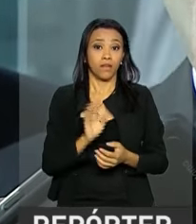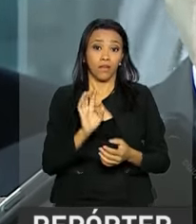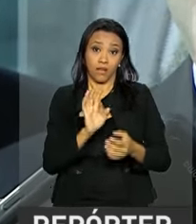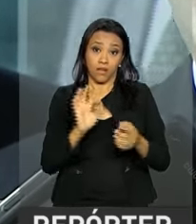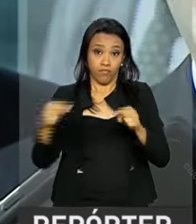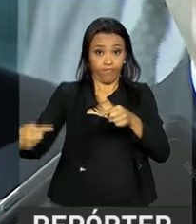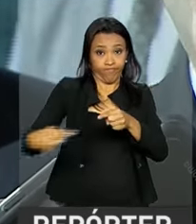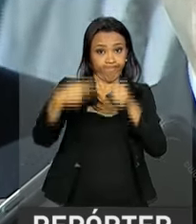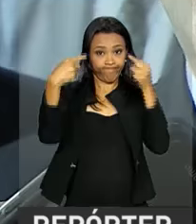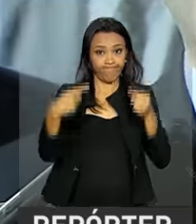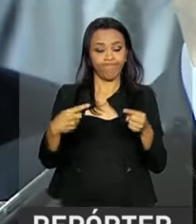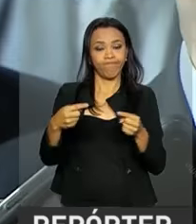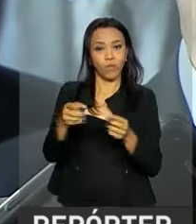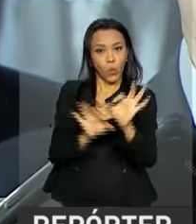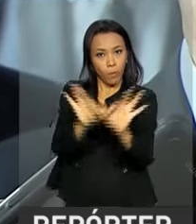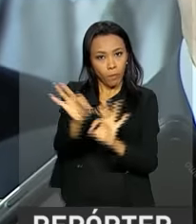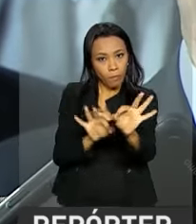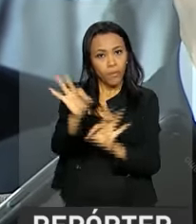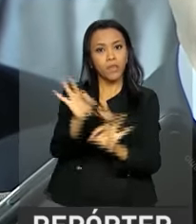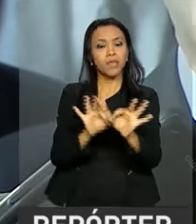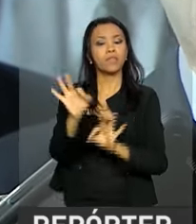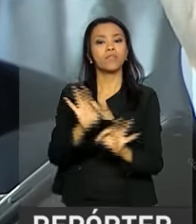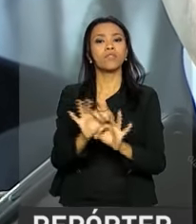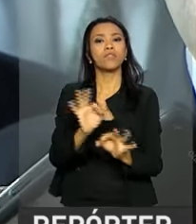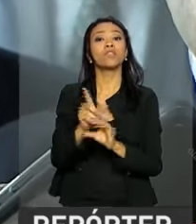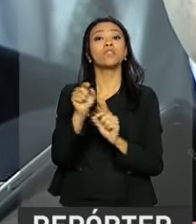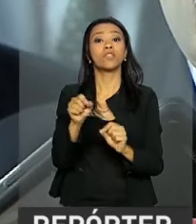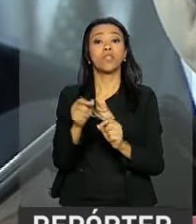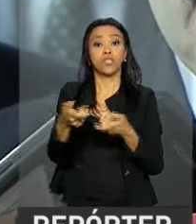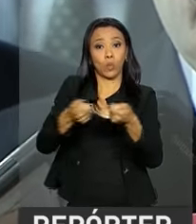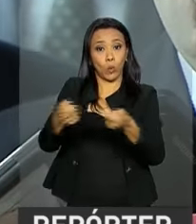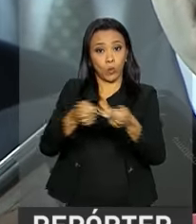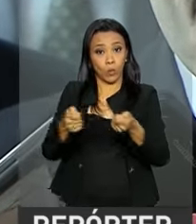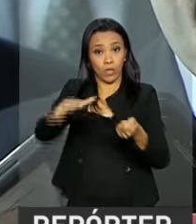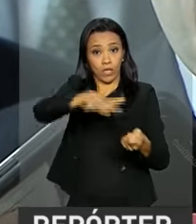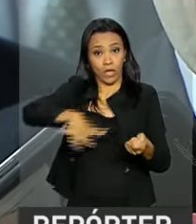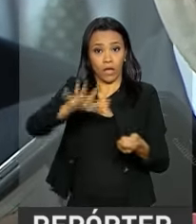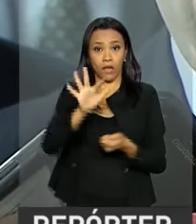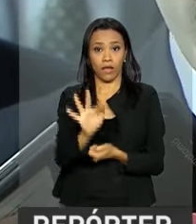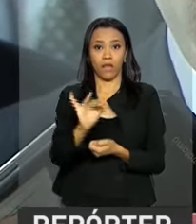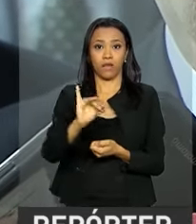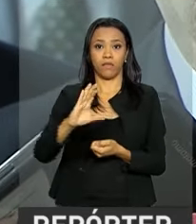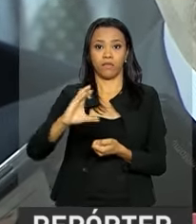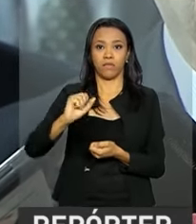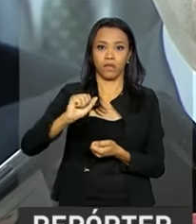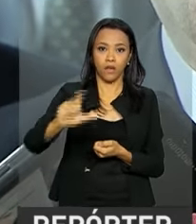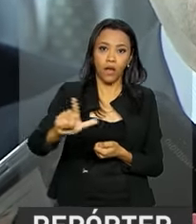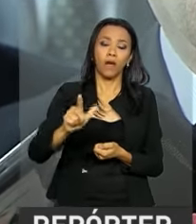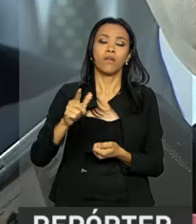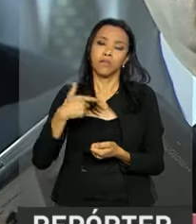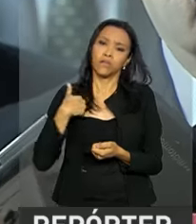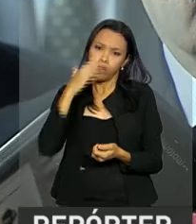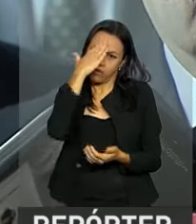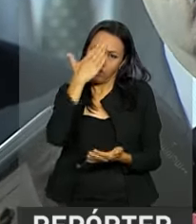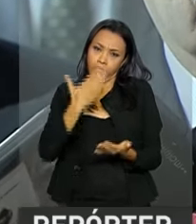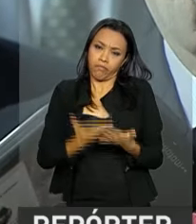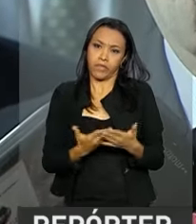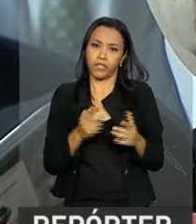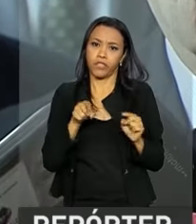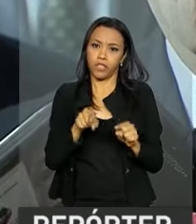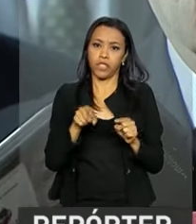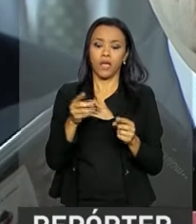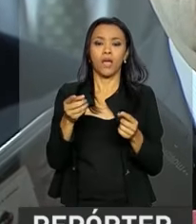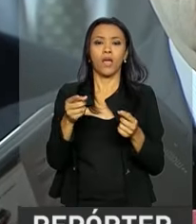plano de ajuste fiscal, portanto, acreditamos que o processo de elaboração do